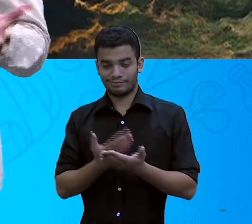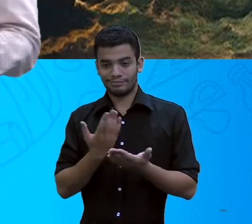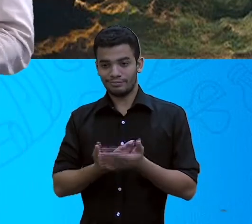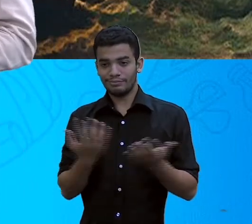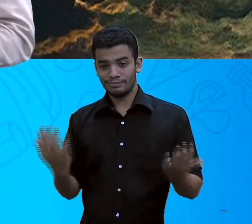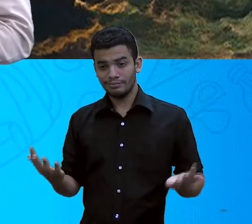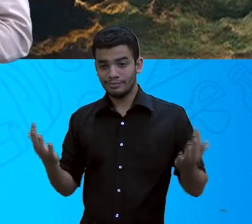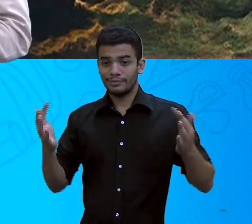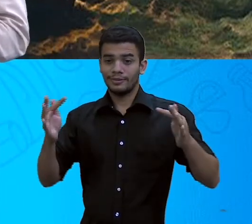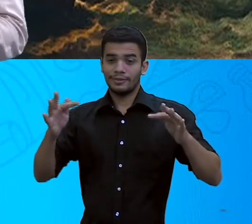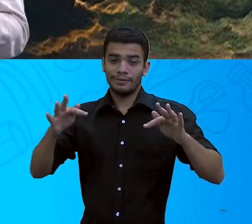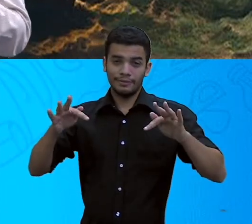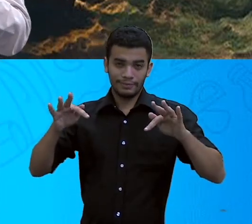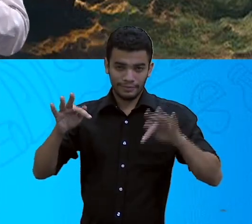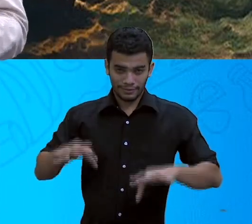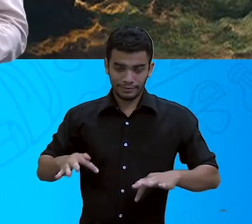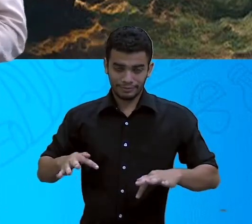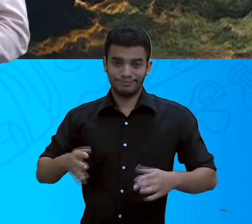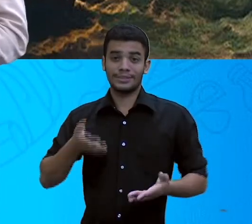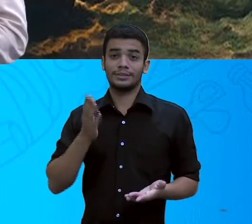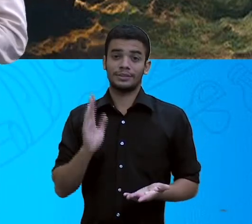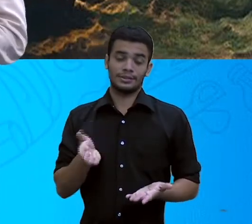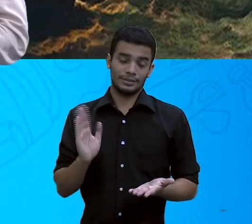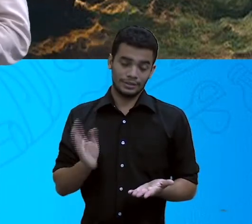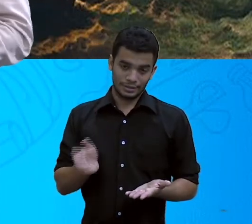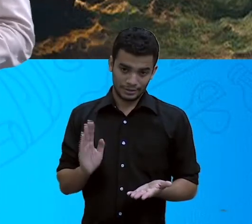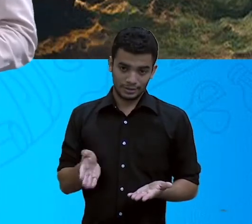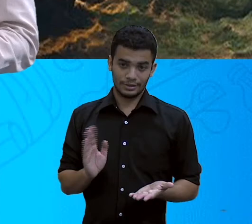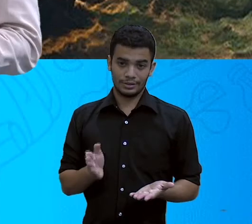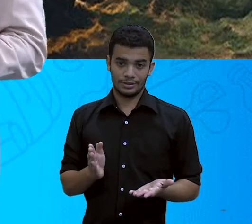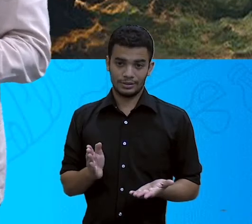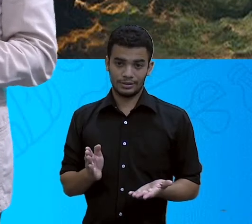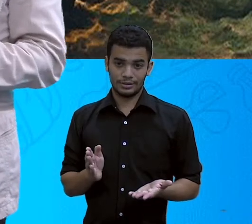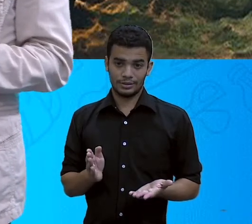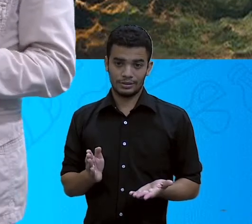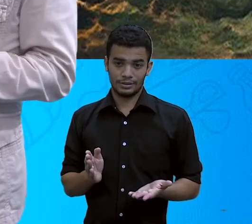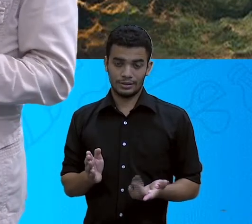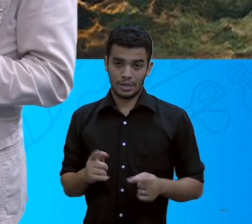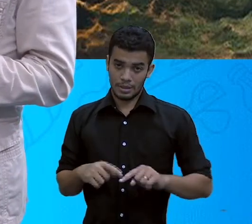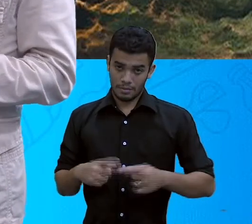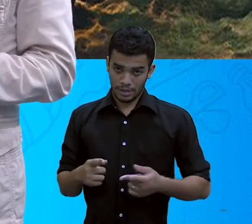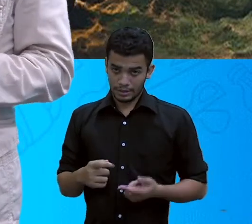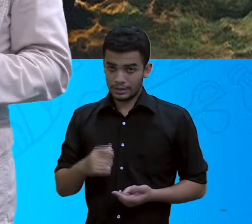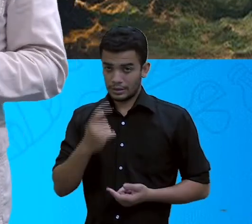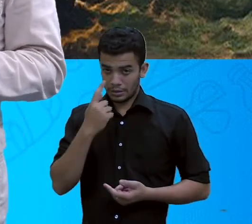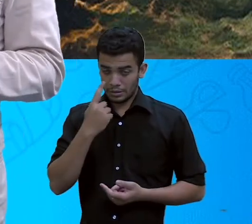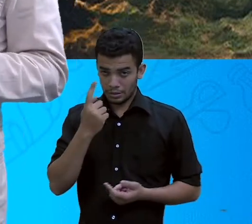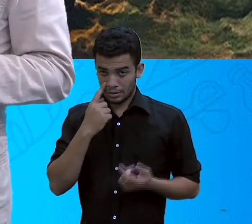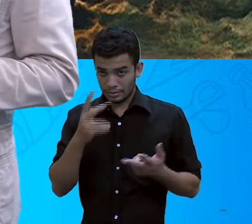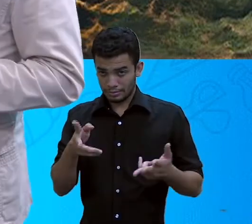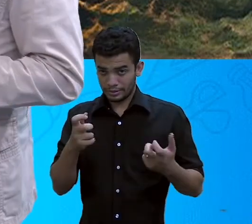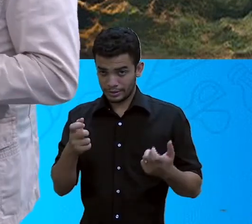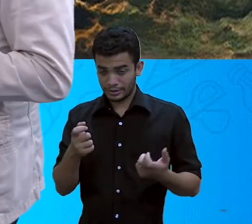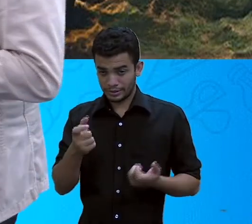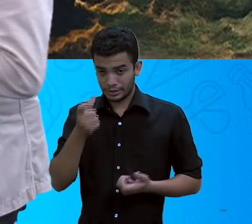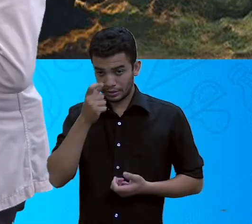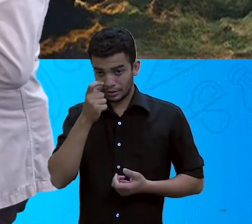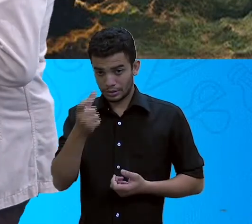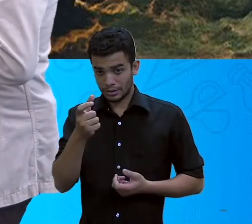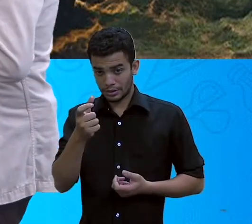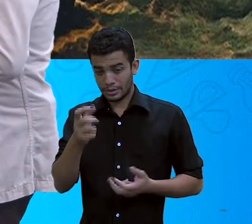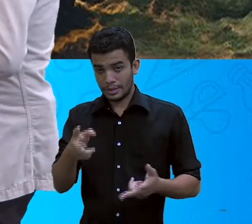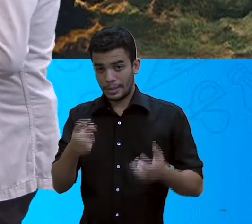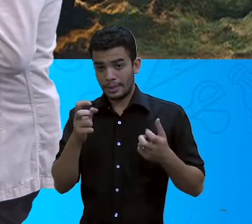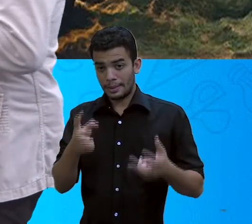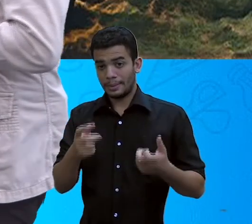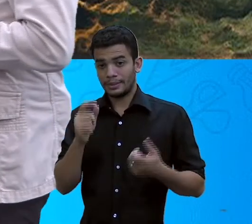que nós vamos a cada dia nos aprofundando. Mas antes de pedir vocês para acessar a plataforma, só vamos ver